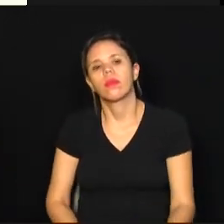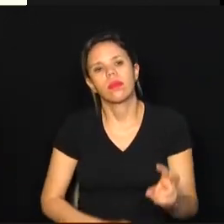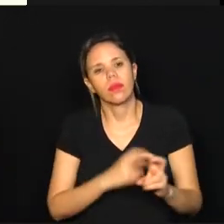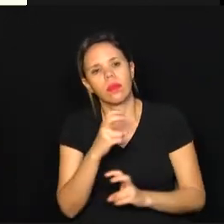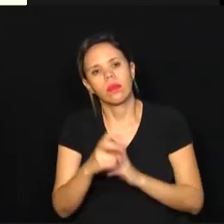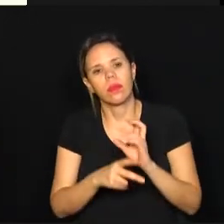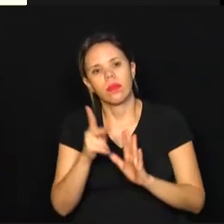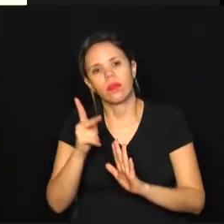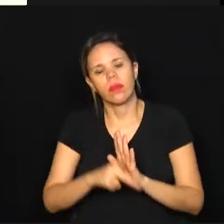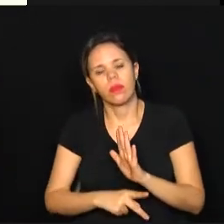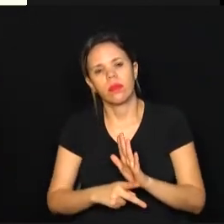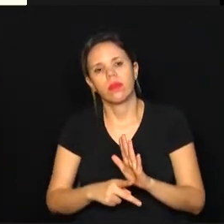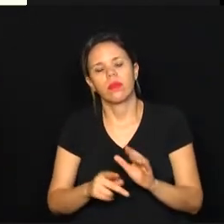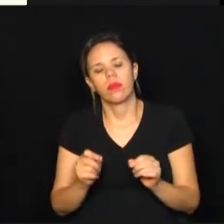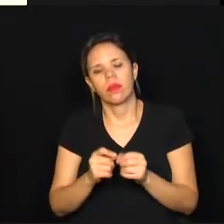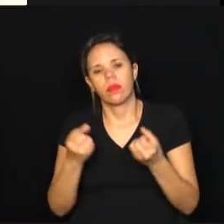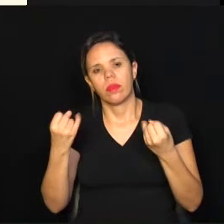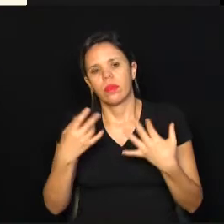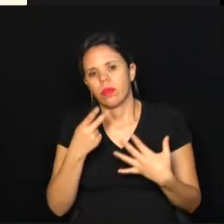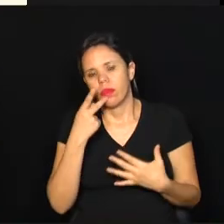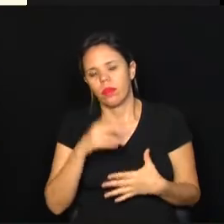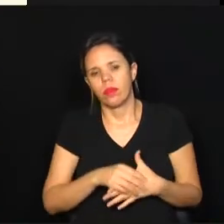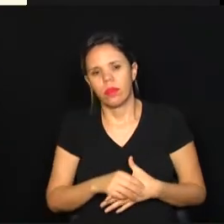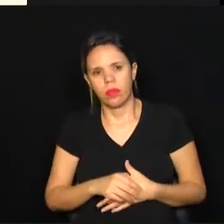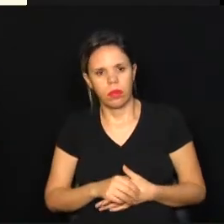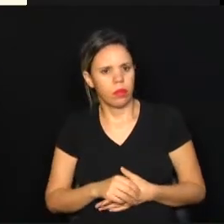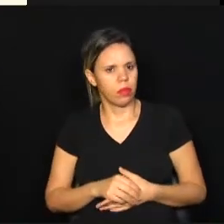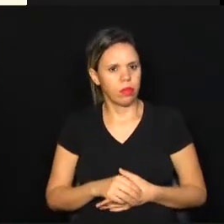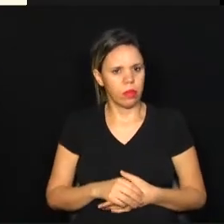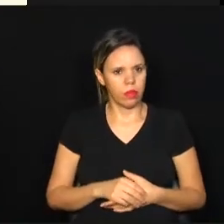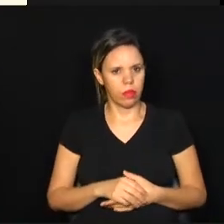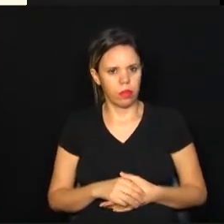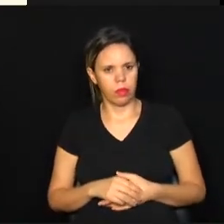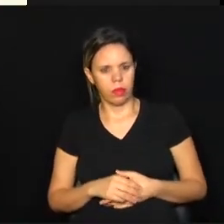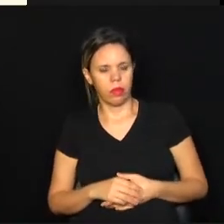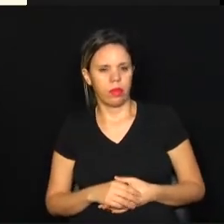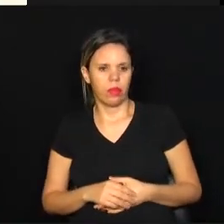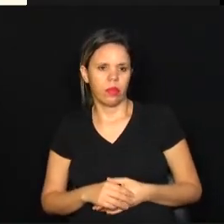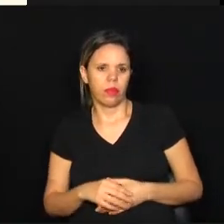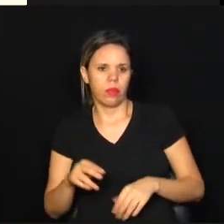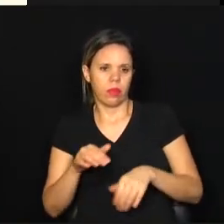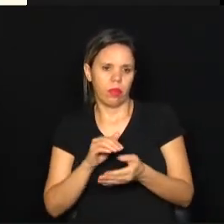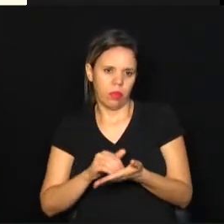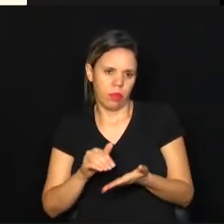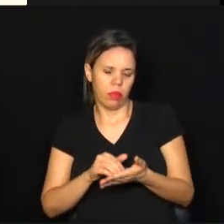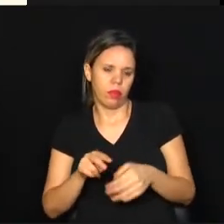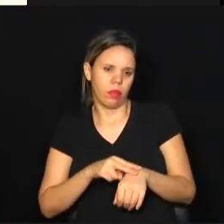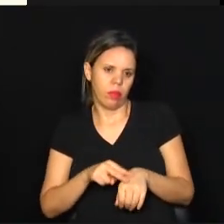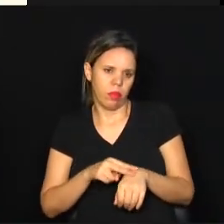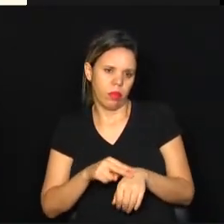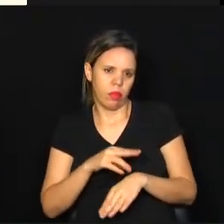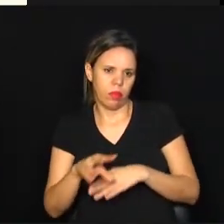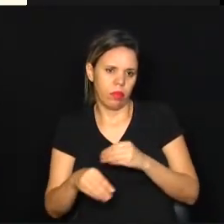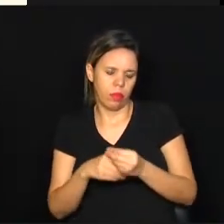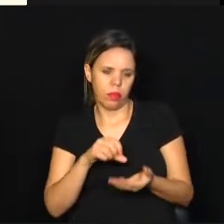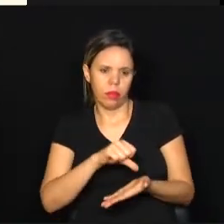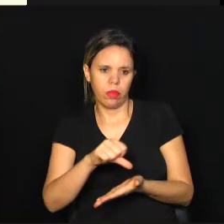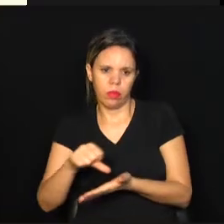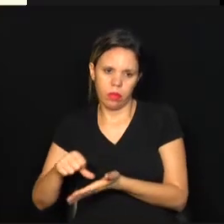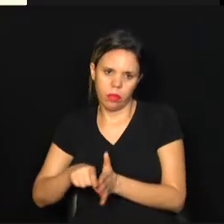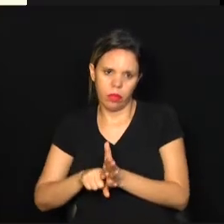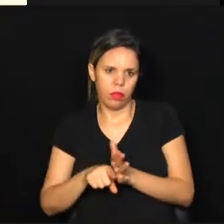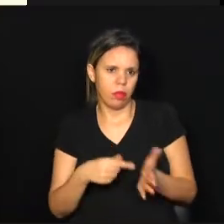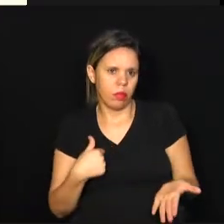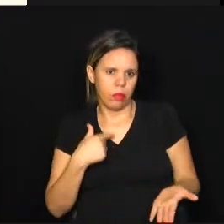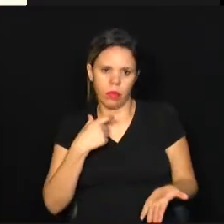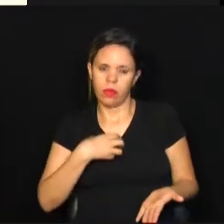projetos lineares que foi comentado é uma questão da gente conversar. A Secretaria do Verde tem bastante coisa a complementar na região e os estudos, então eu não